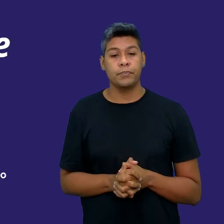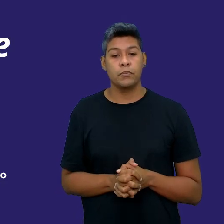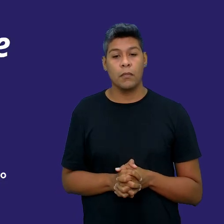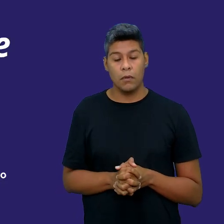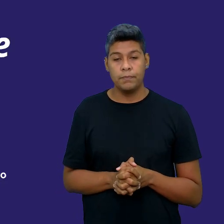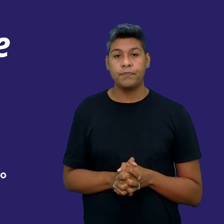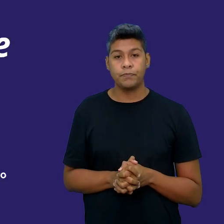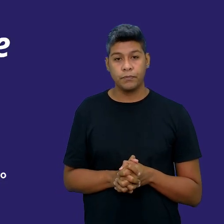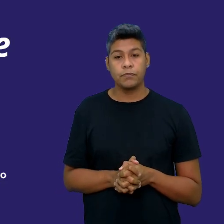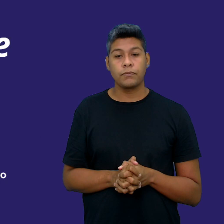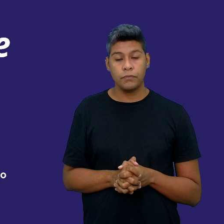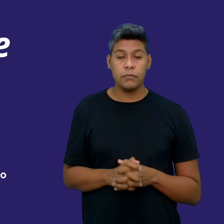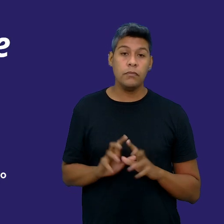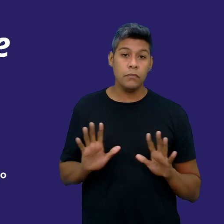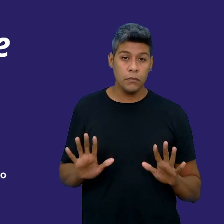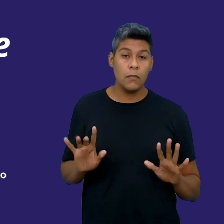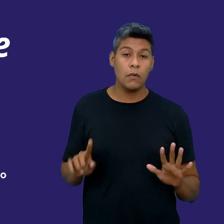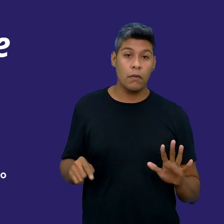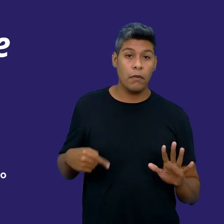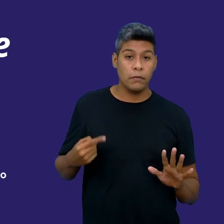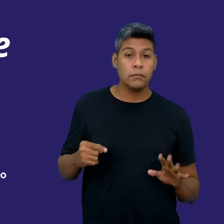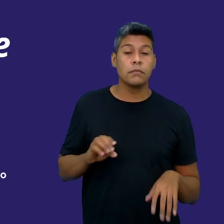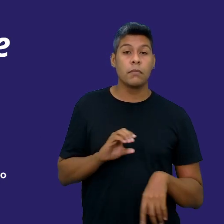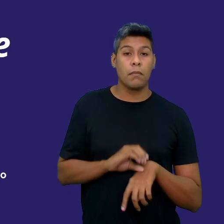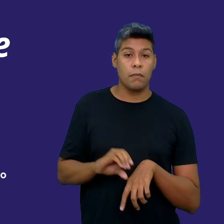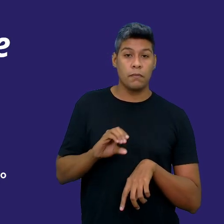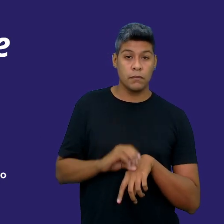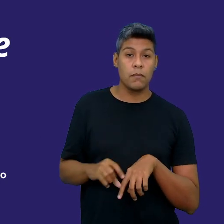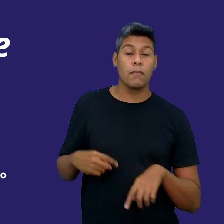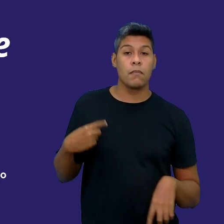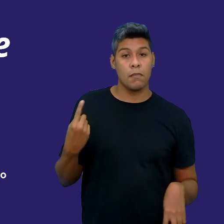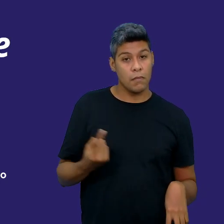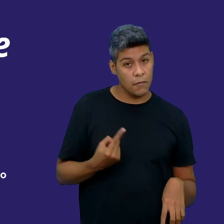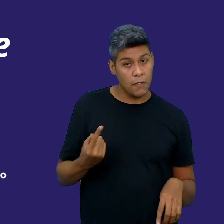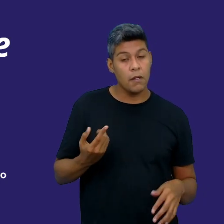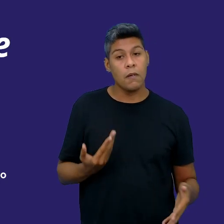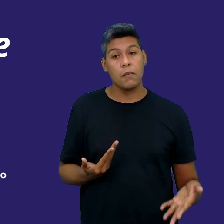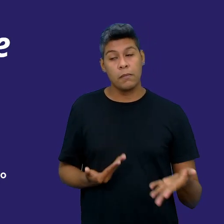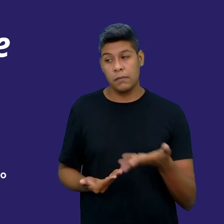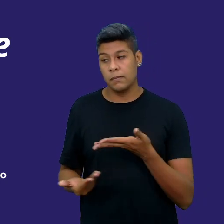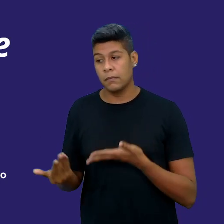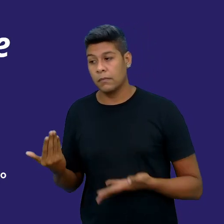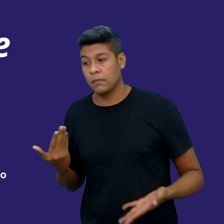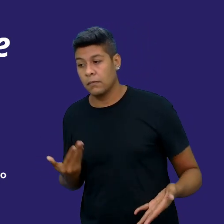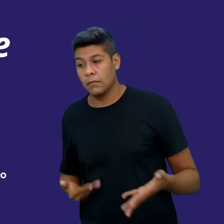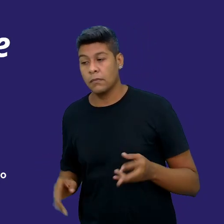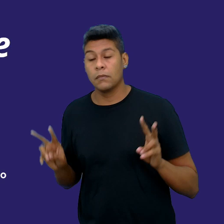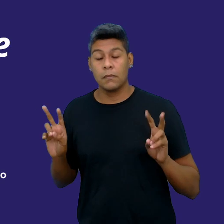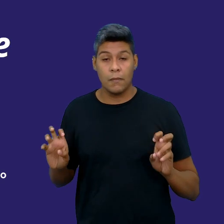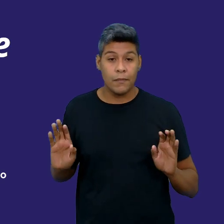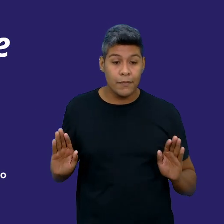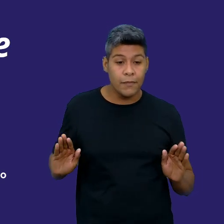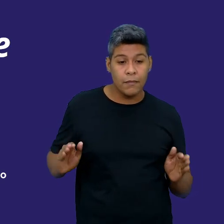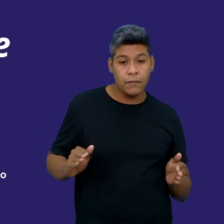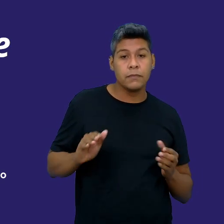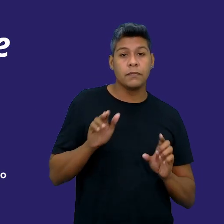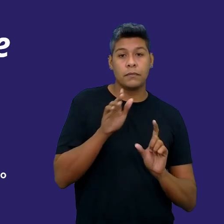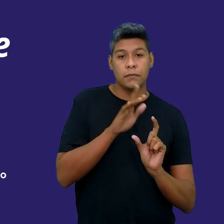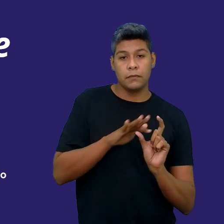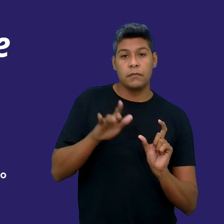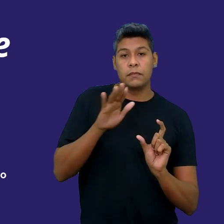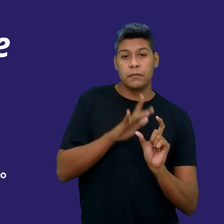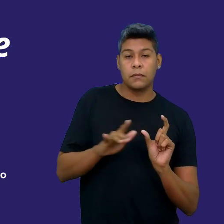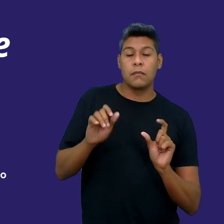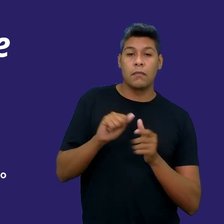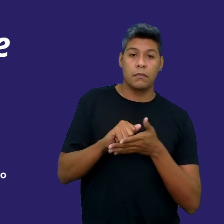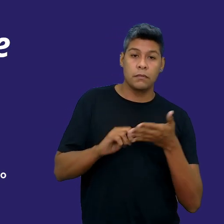E no nosso segundo momento formativo, nós vamos relacionar, né, o tema central, letramento, com as